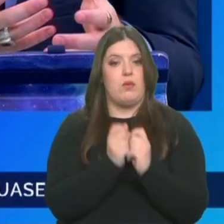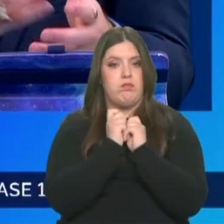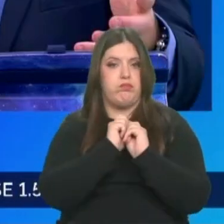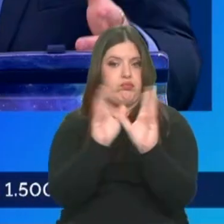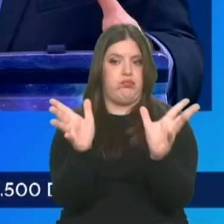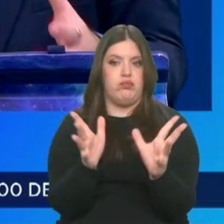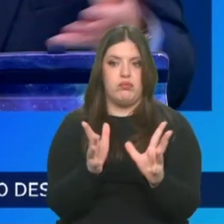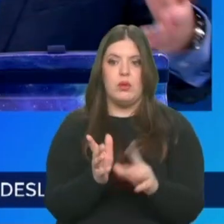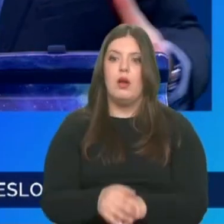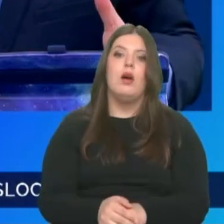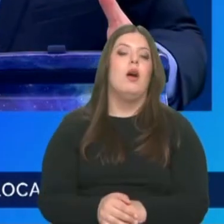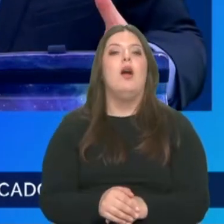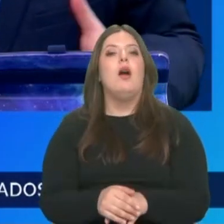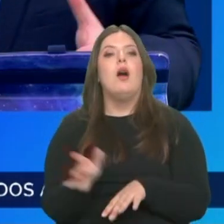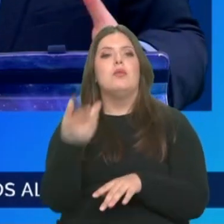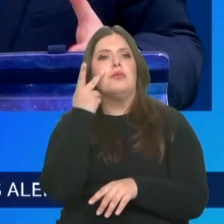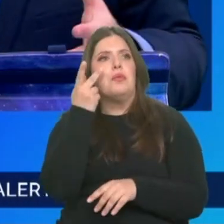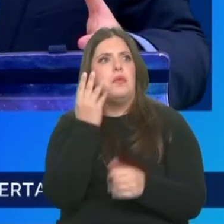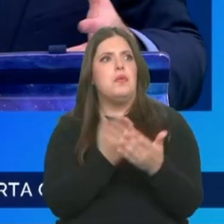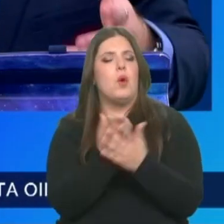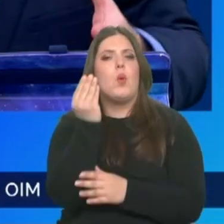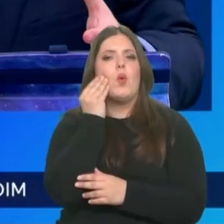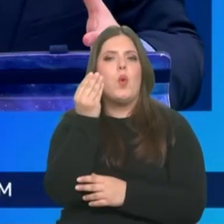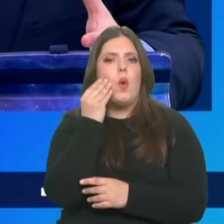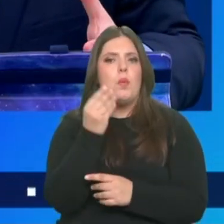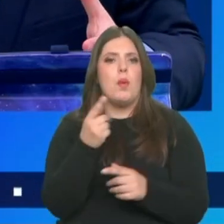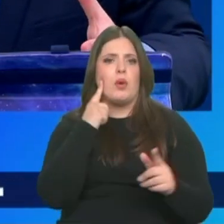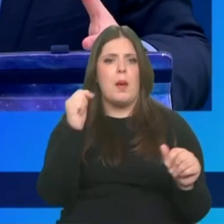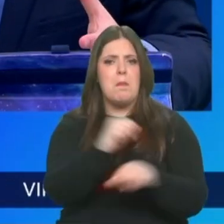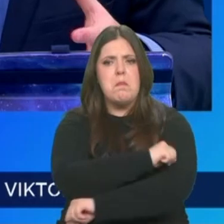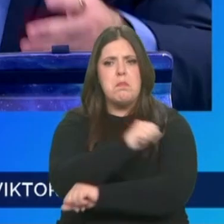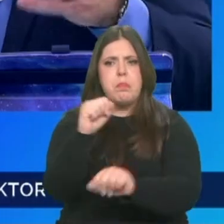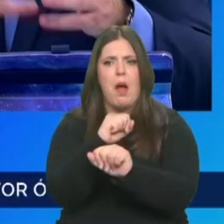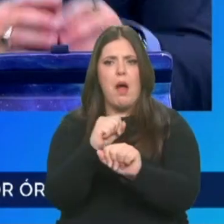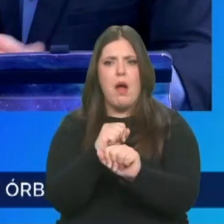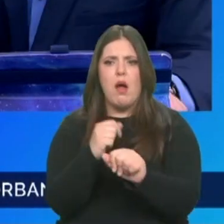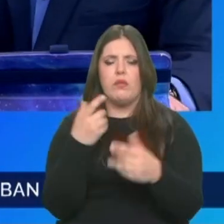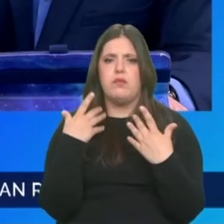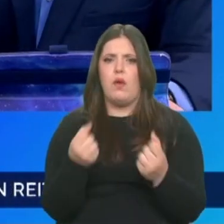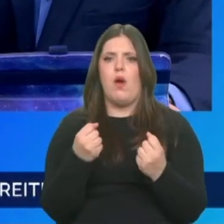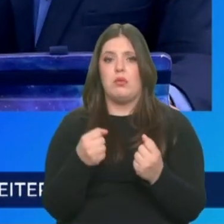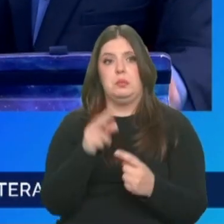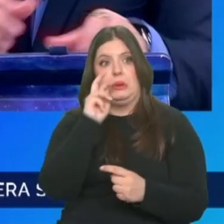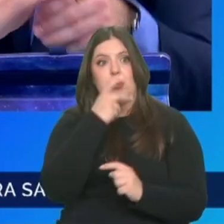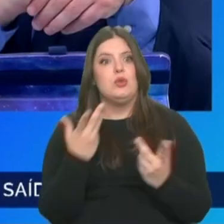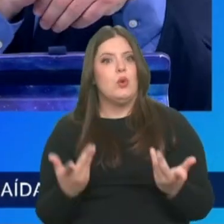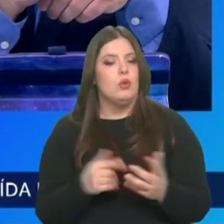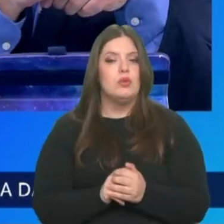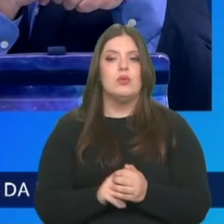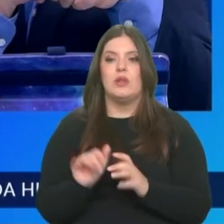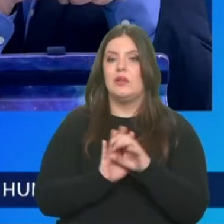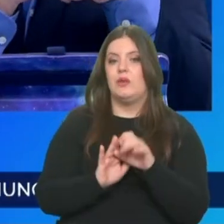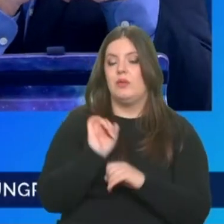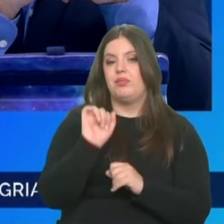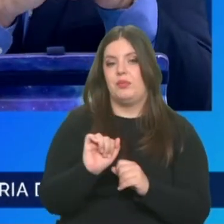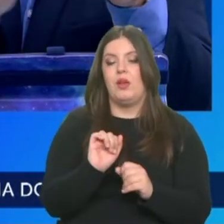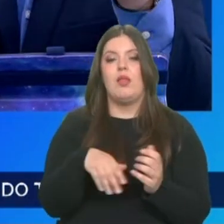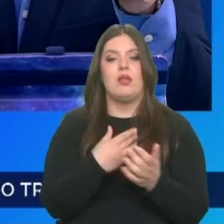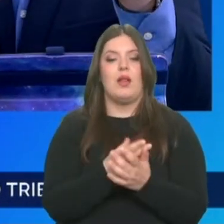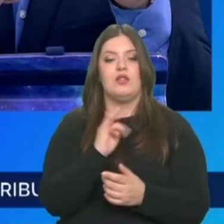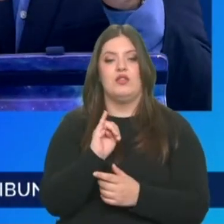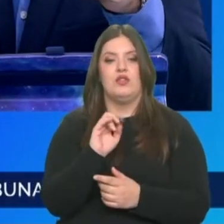exatamente, mas primeiramente como é que sobreviveu? Sim. Porque é uma explosão dantesca, uma explosão de uma supernova. Portanto, não deixa de ser curioso este caso trazido pelo